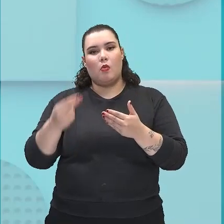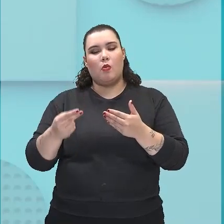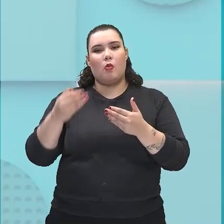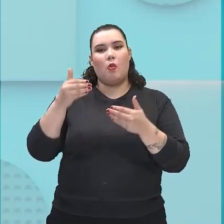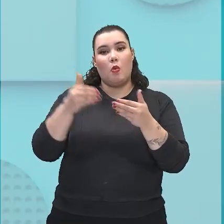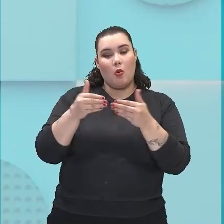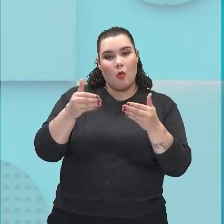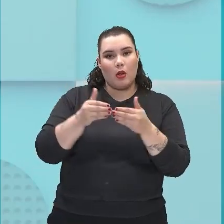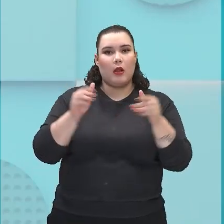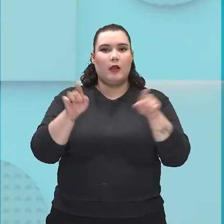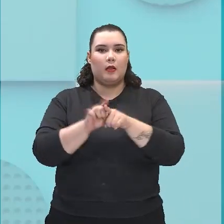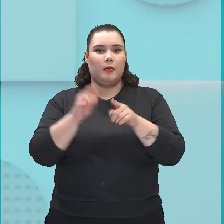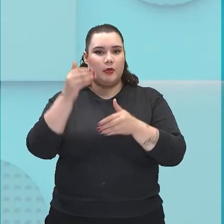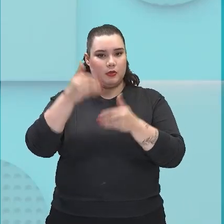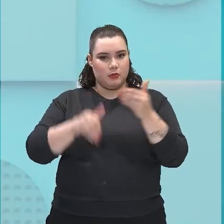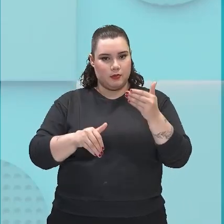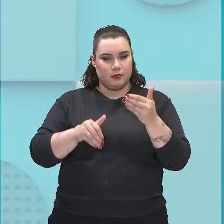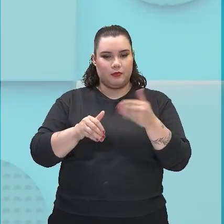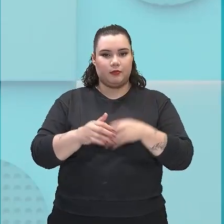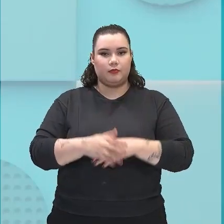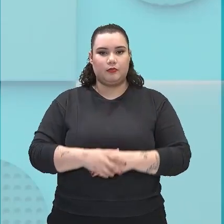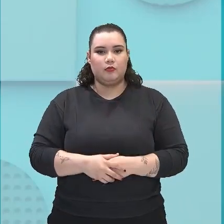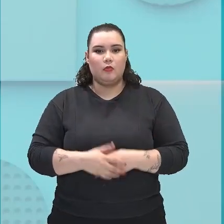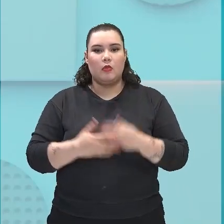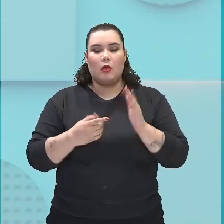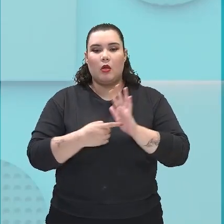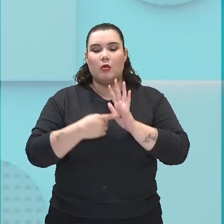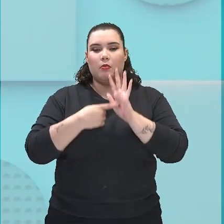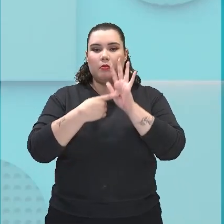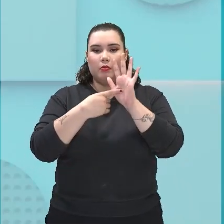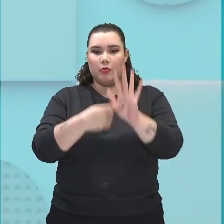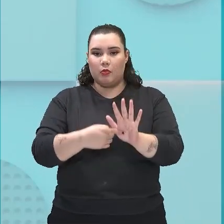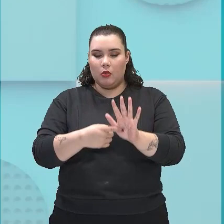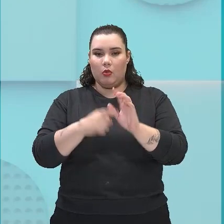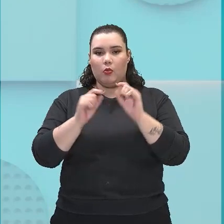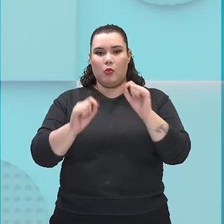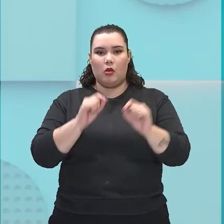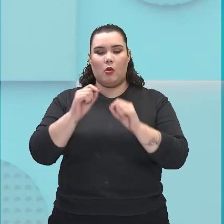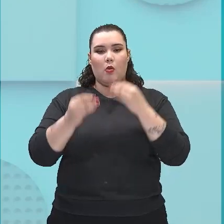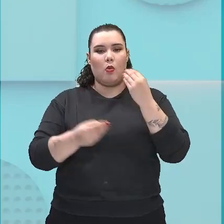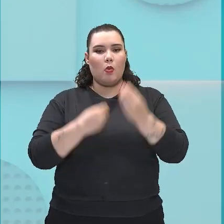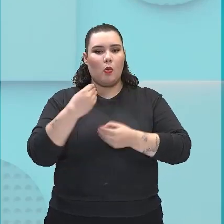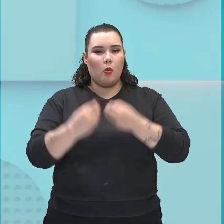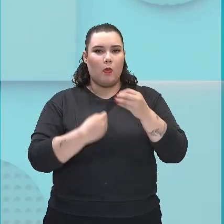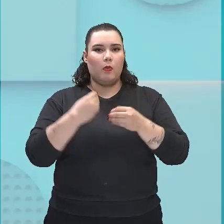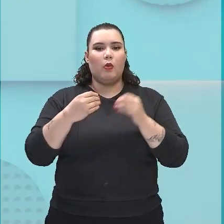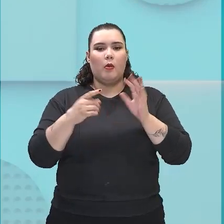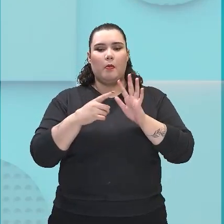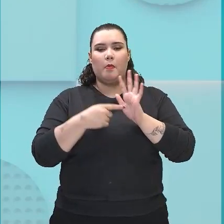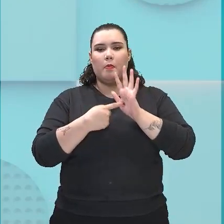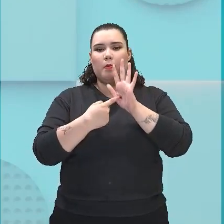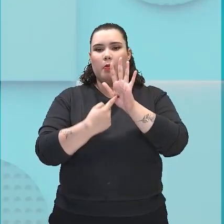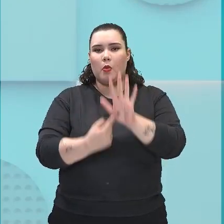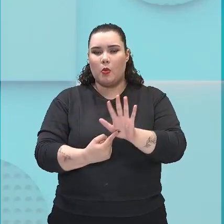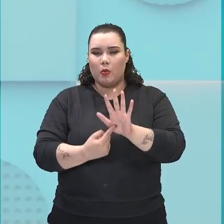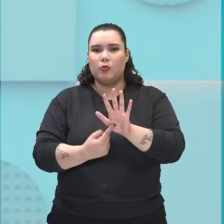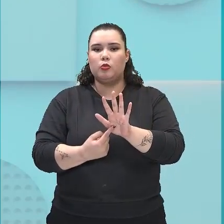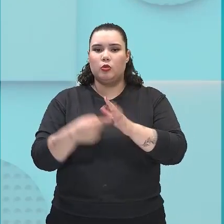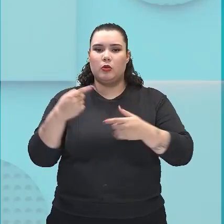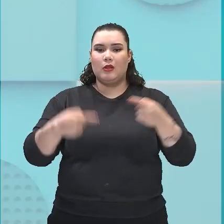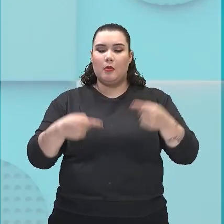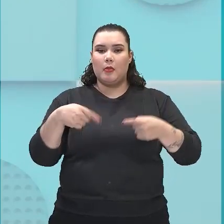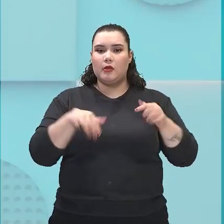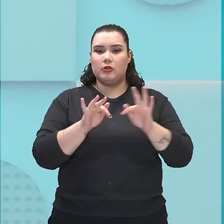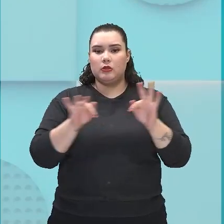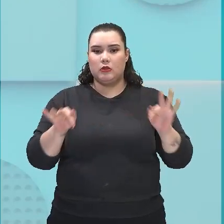ok? Então, apresentando aí para vocês um esquema do nosso debate que fica como síntese para que a gente possa compreender bem